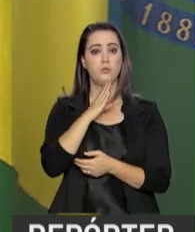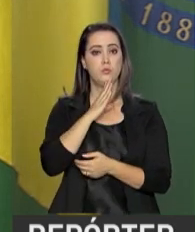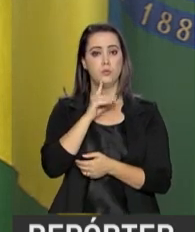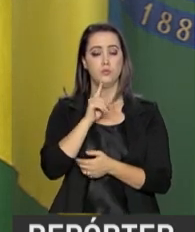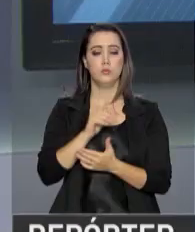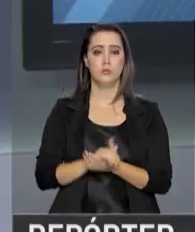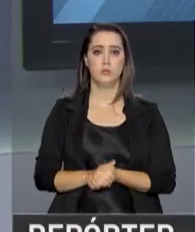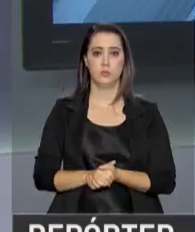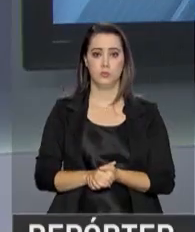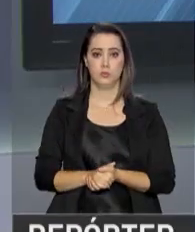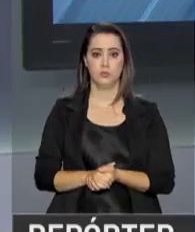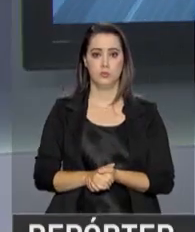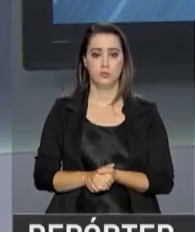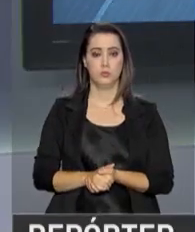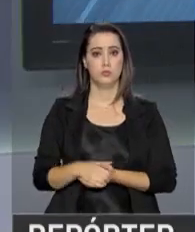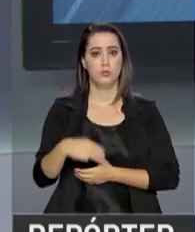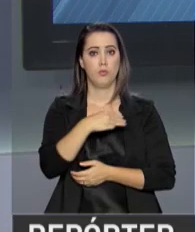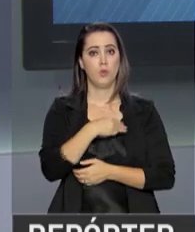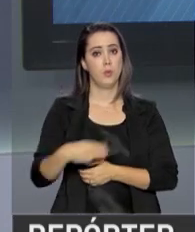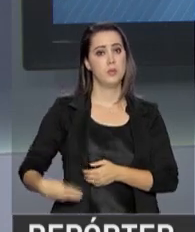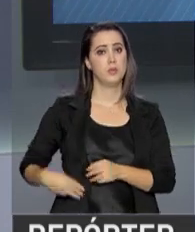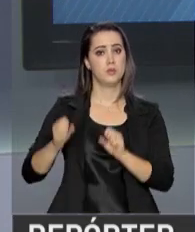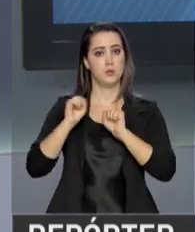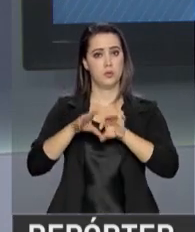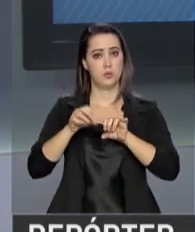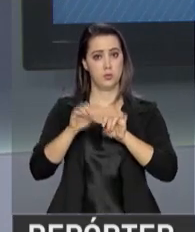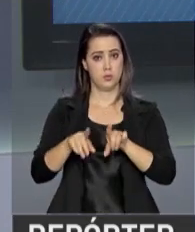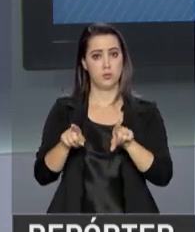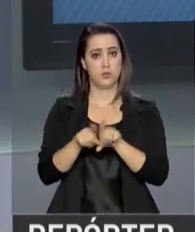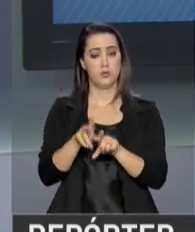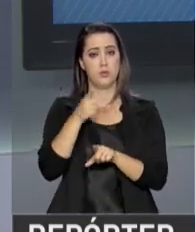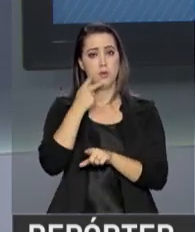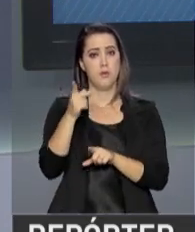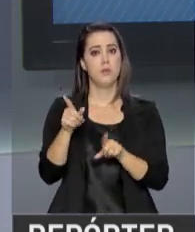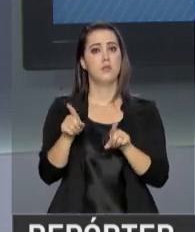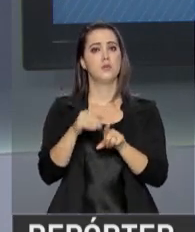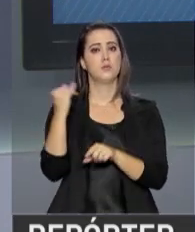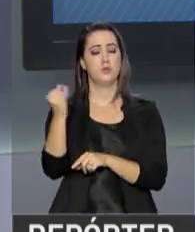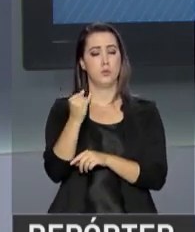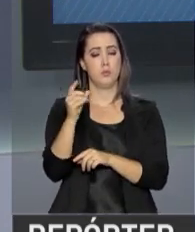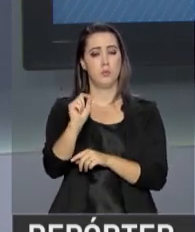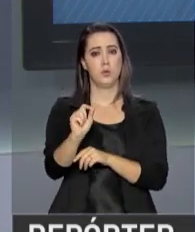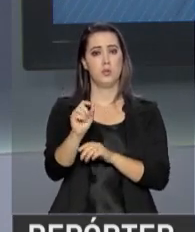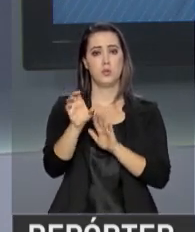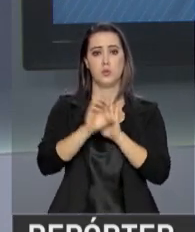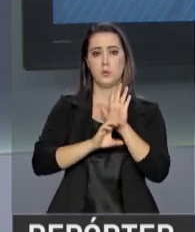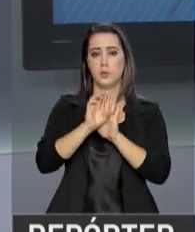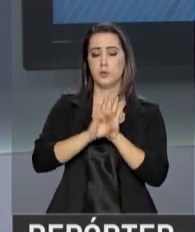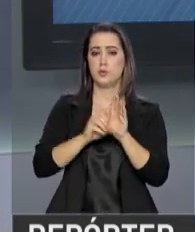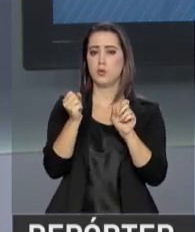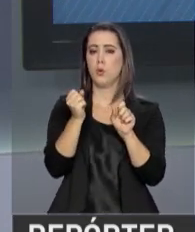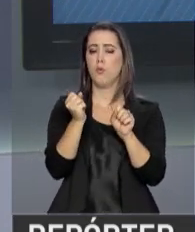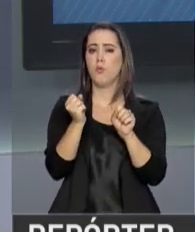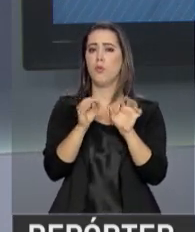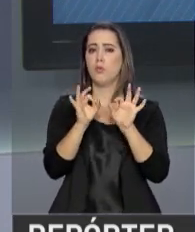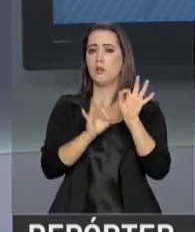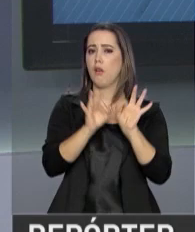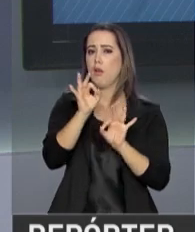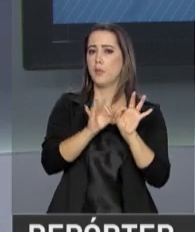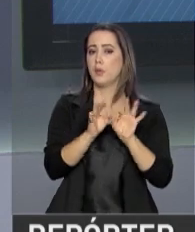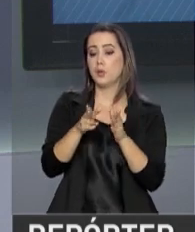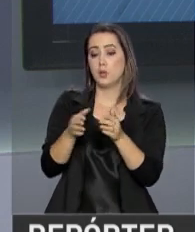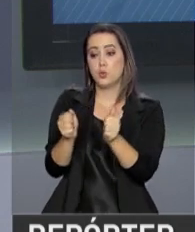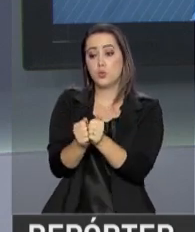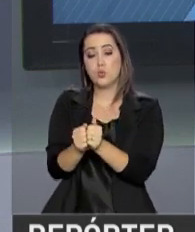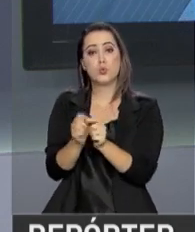conhecimentos. O ministro da Educação, Mendonça Filho, destacou que a base foi construída por meio de debate com a